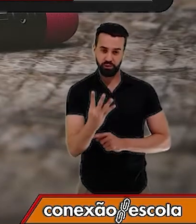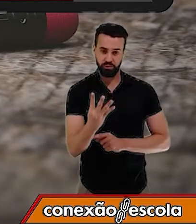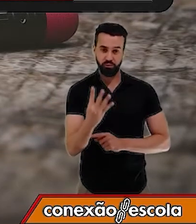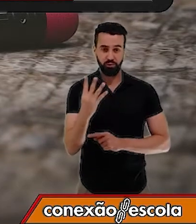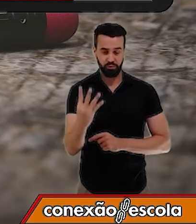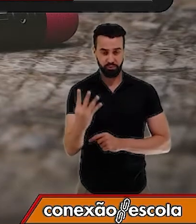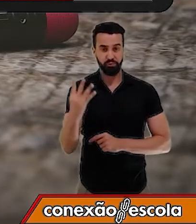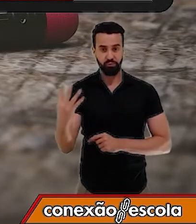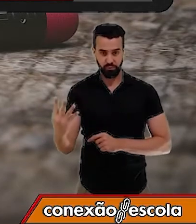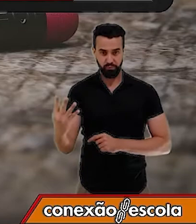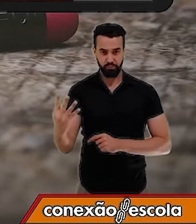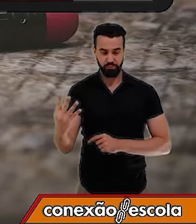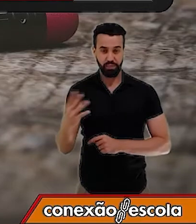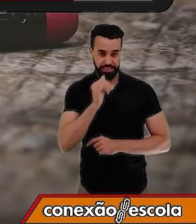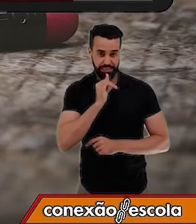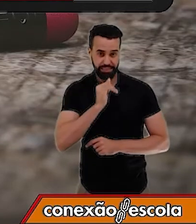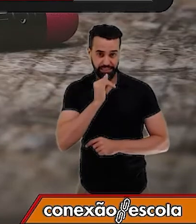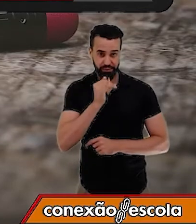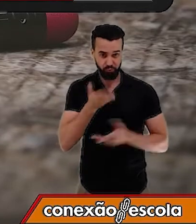44.444.